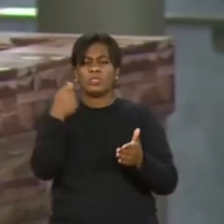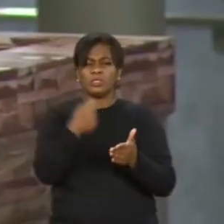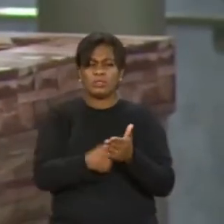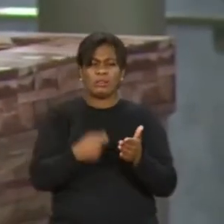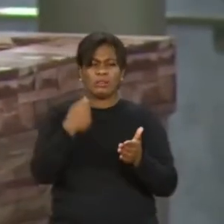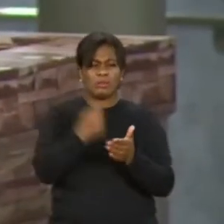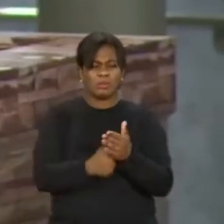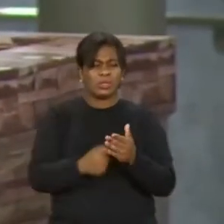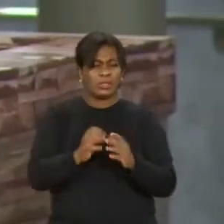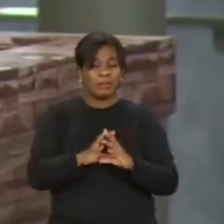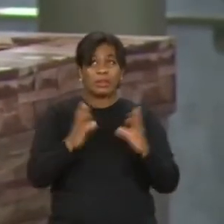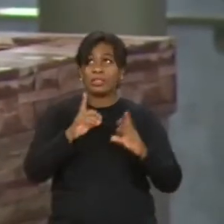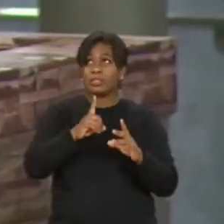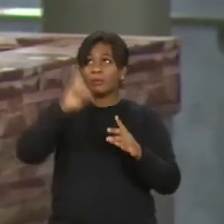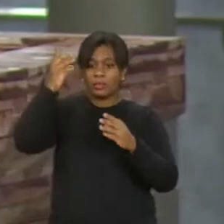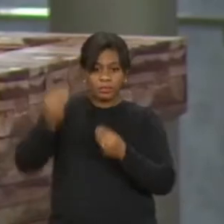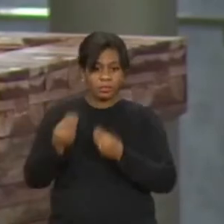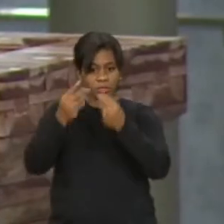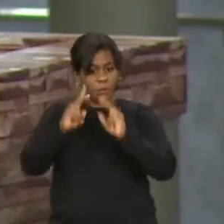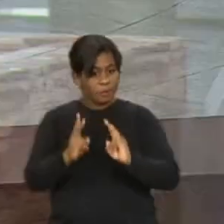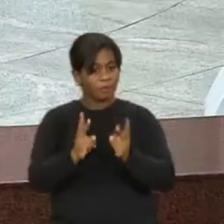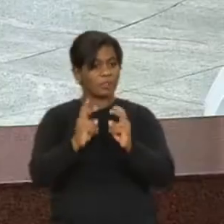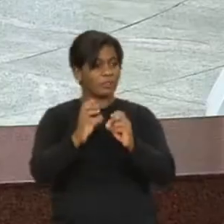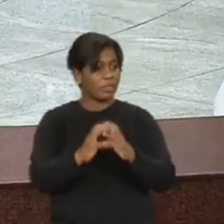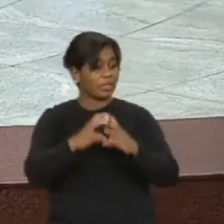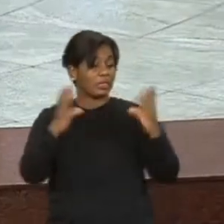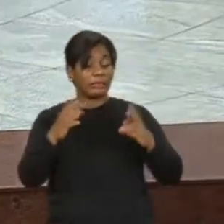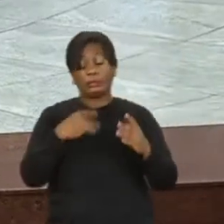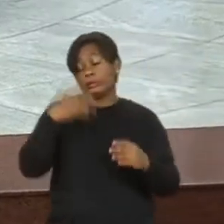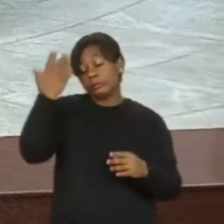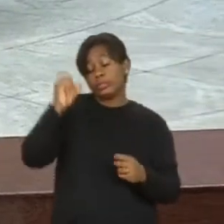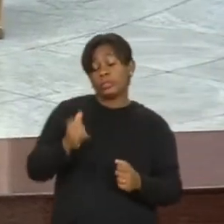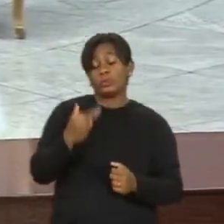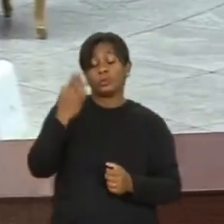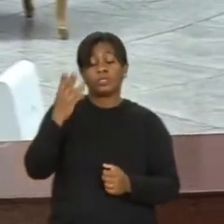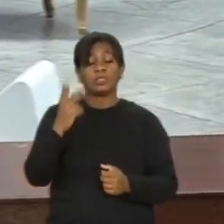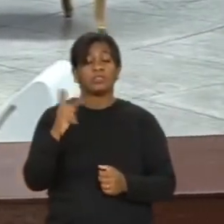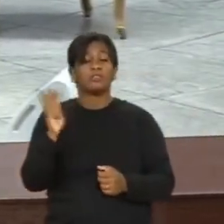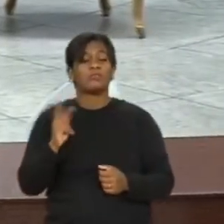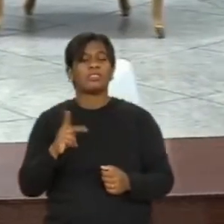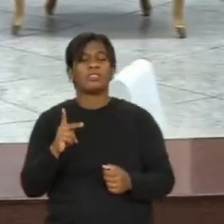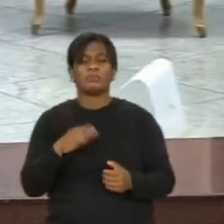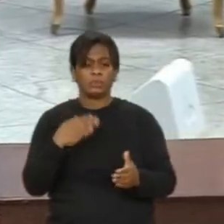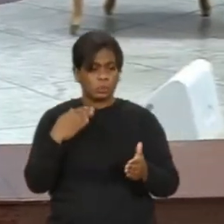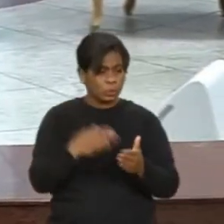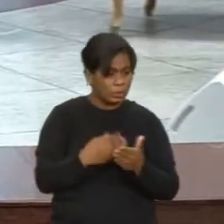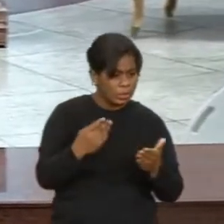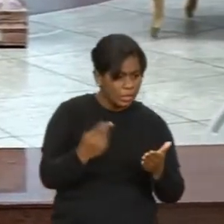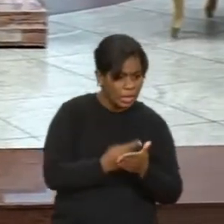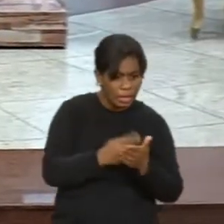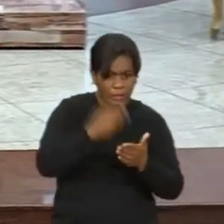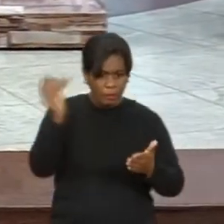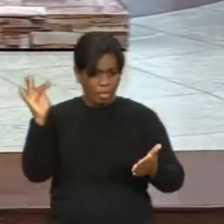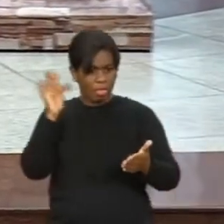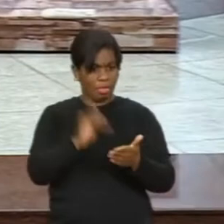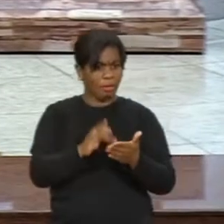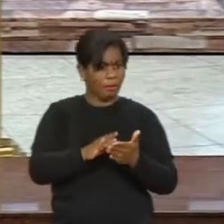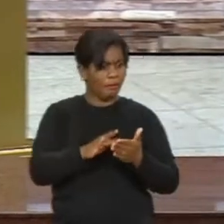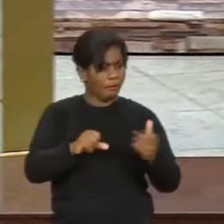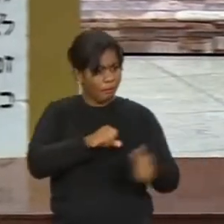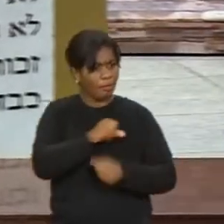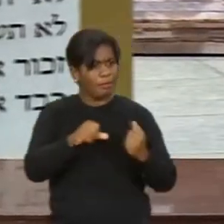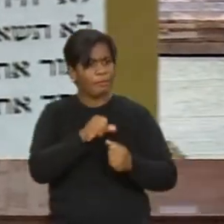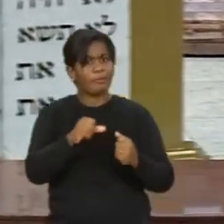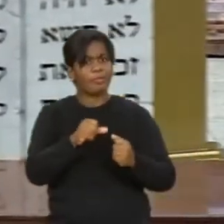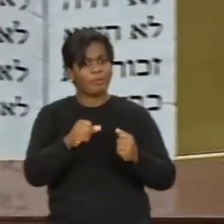vitória, sabe, imensa, eu não sei quantas vezes tinha tudo para dar errado e Deus te surpreendeu, eu não sei